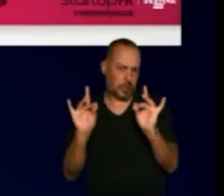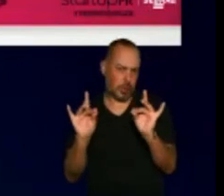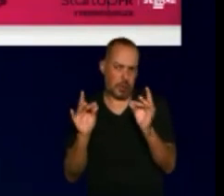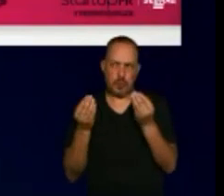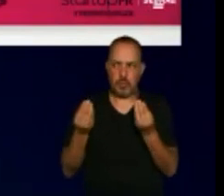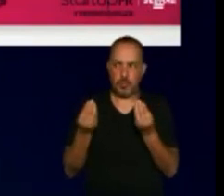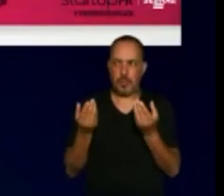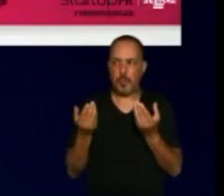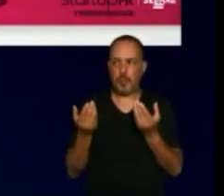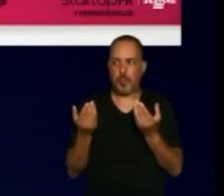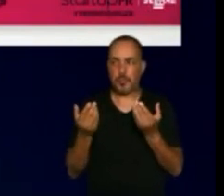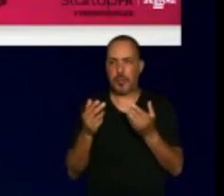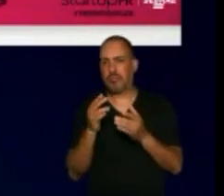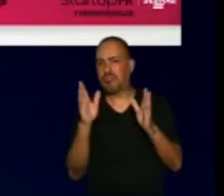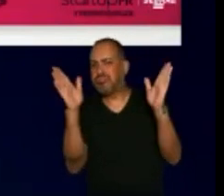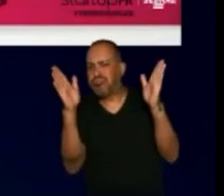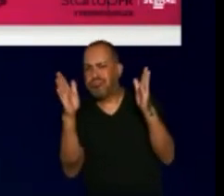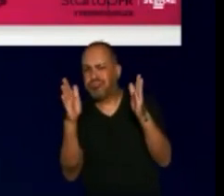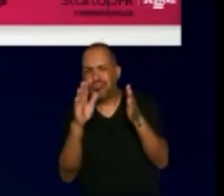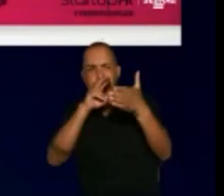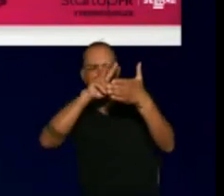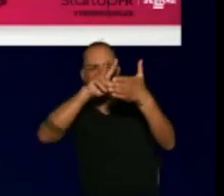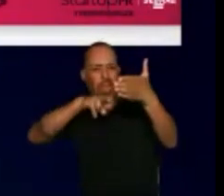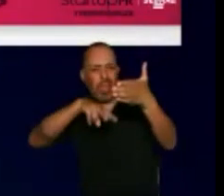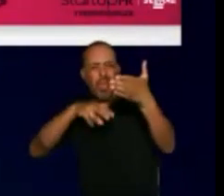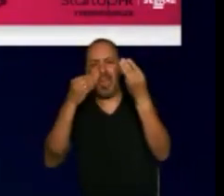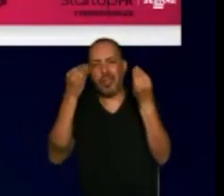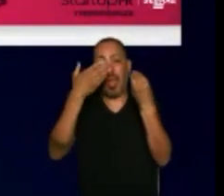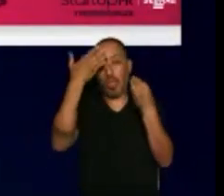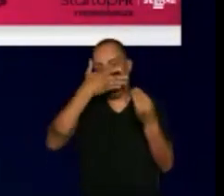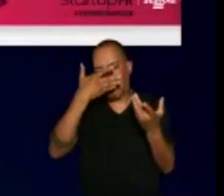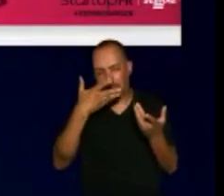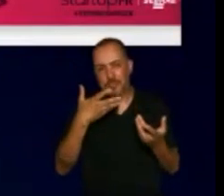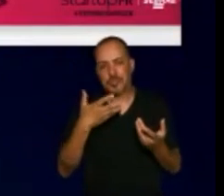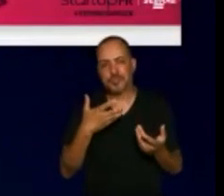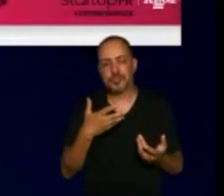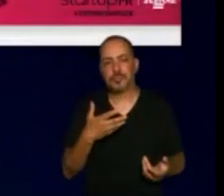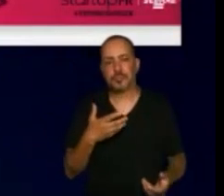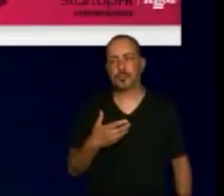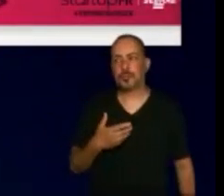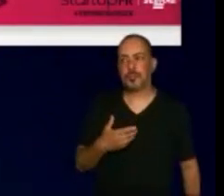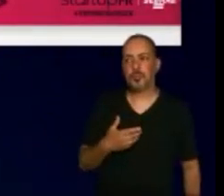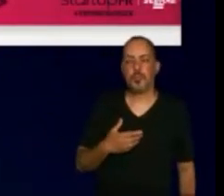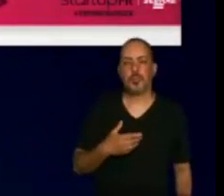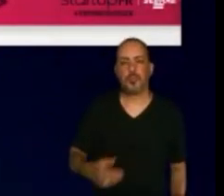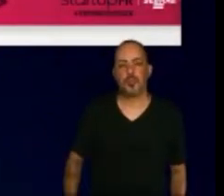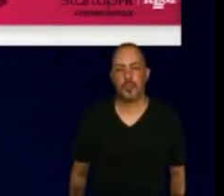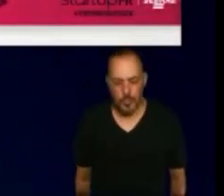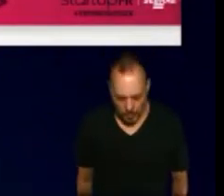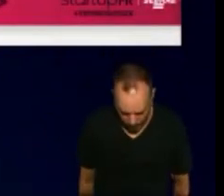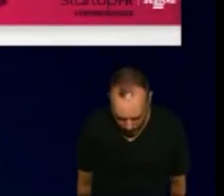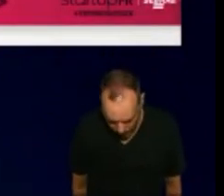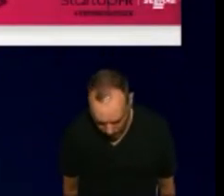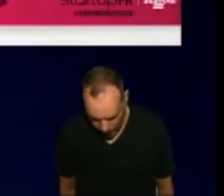Agora ficou bem pequeno para mim ler aqui, só para falar, né, Bruno? Fizemos a arte aí à tarde, mas ficou pequeno, vou ver se eu consigo vir um pouco mais próximo